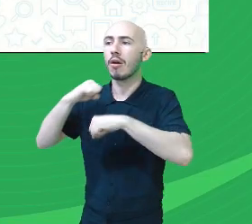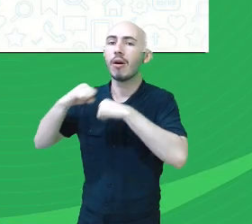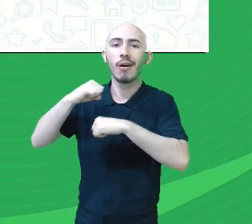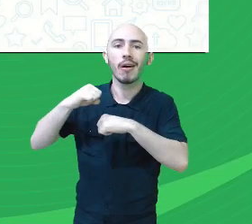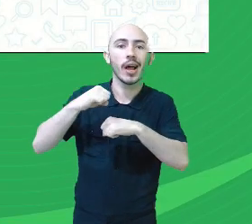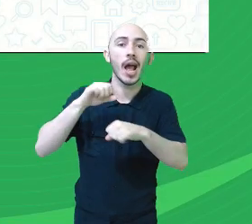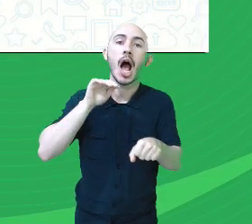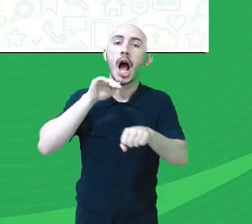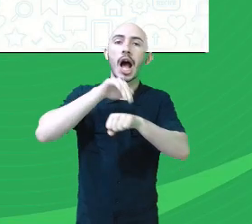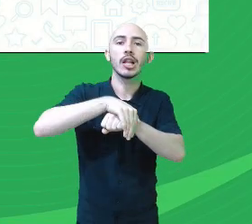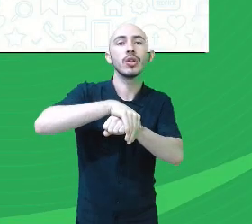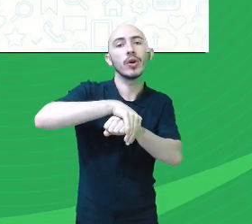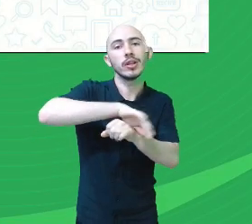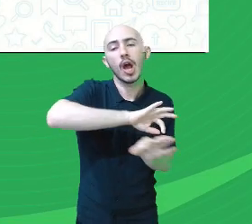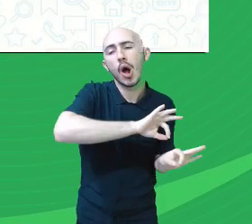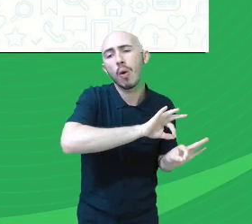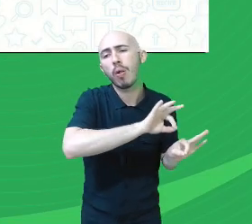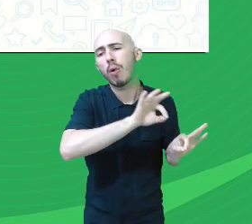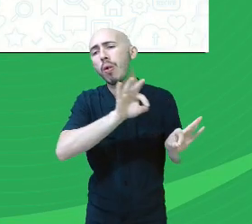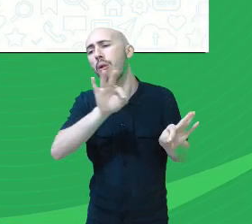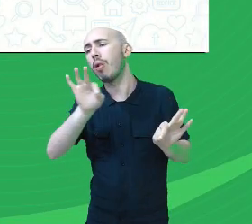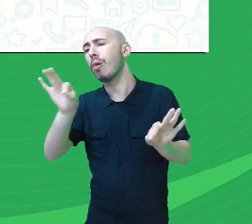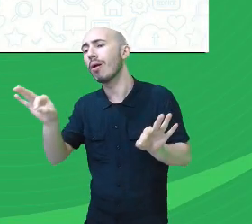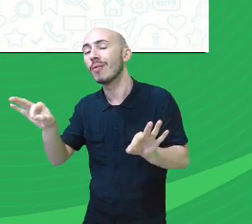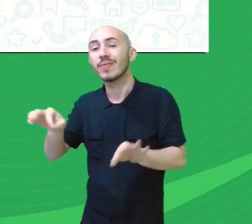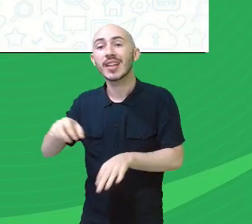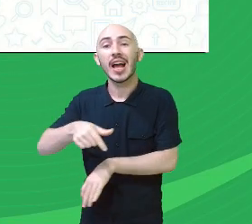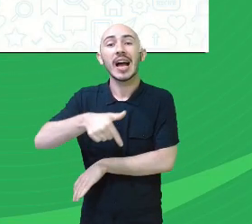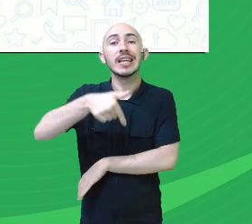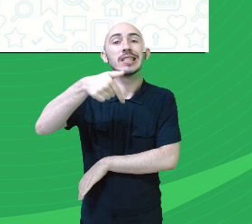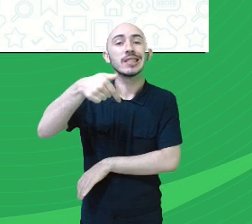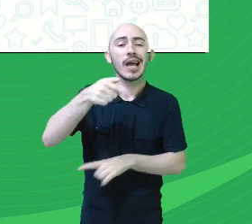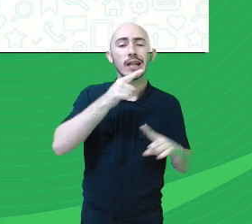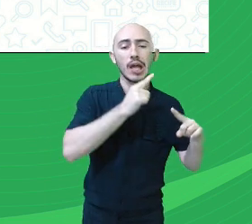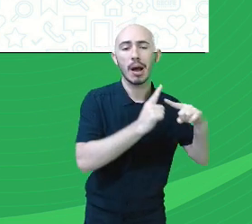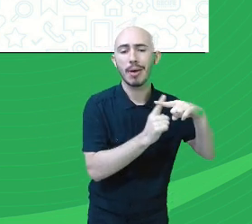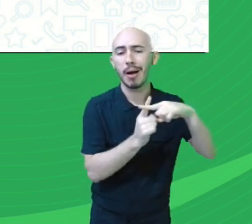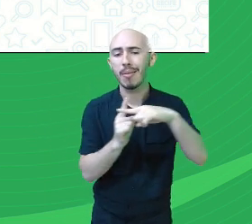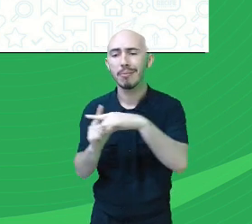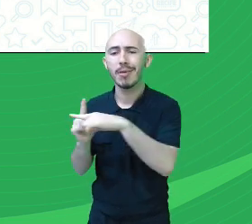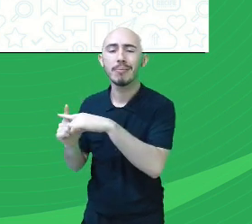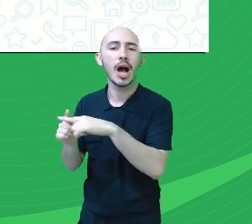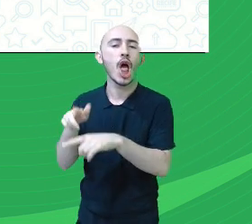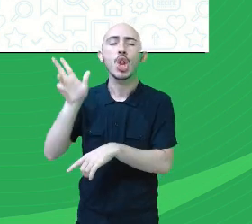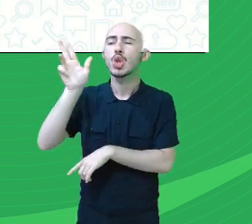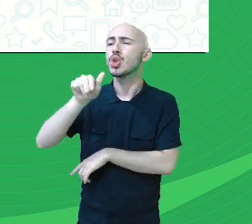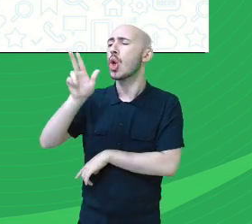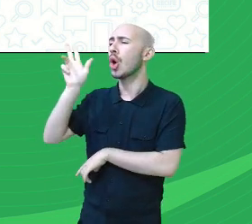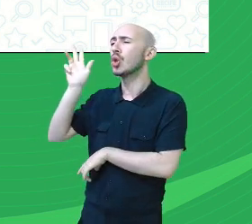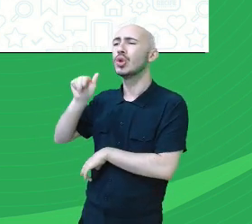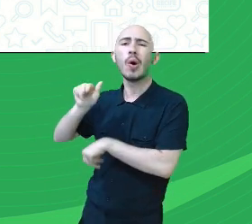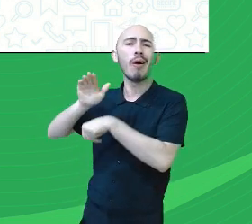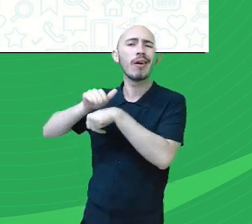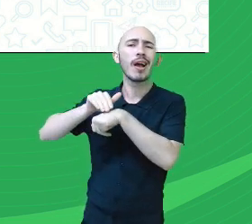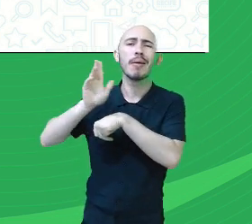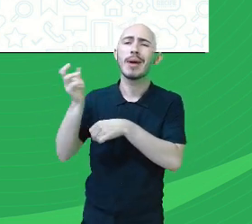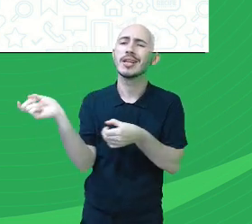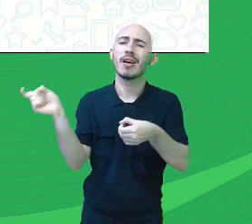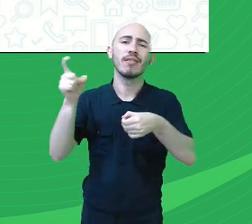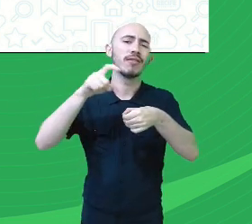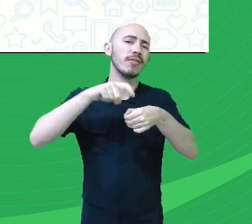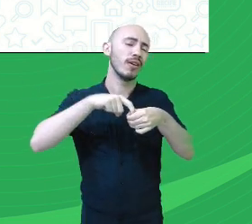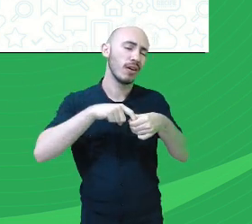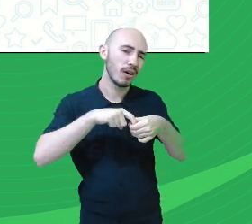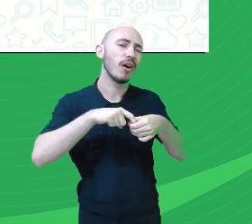a noite toda até alcançar 7 cemitérios, nunca mais ele vai voltar a